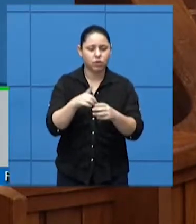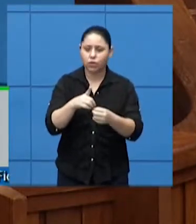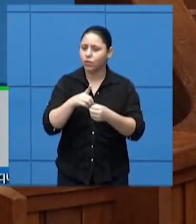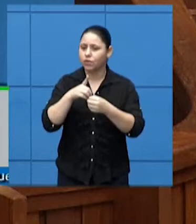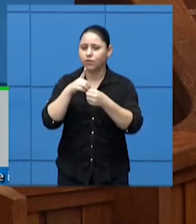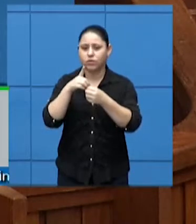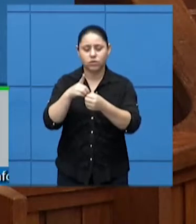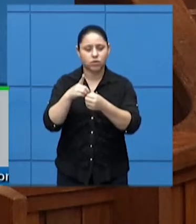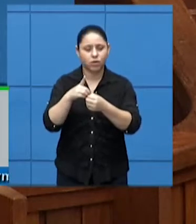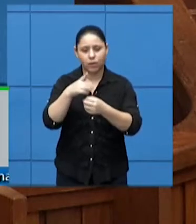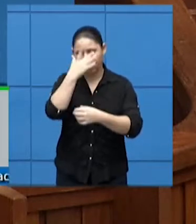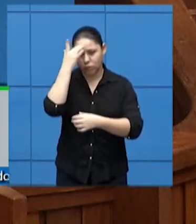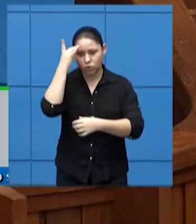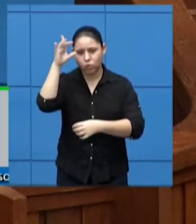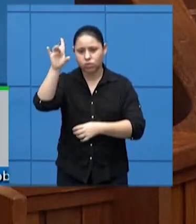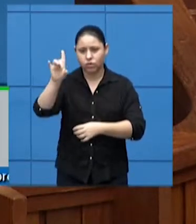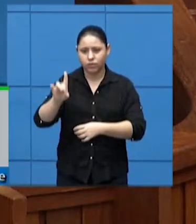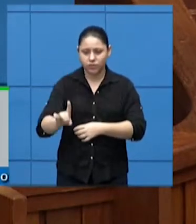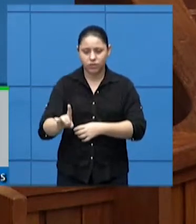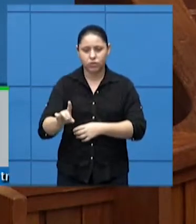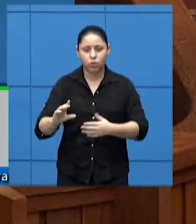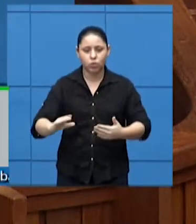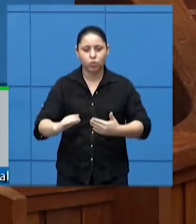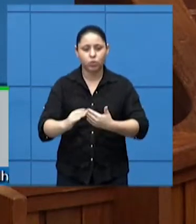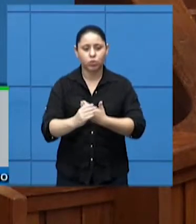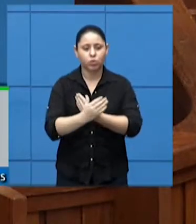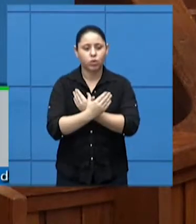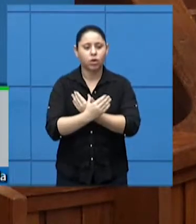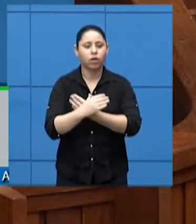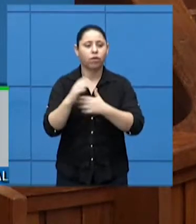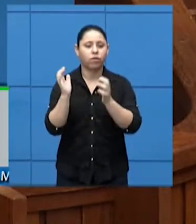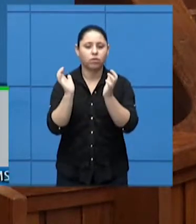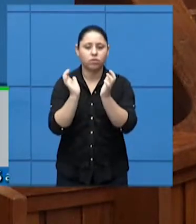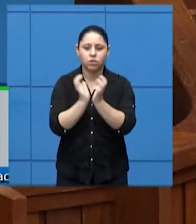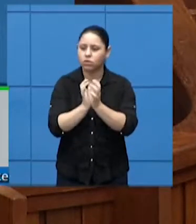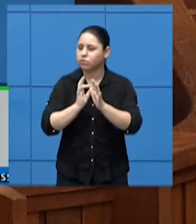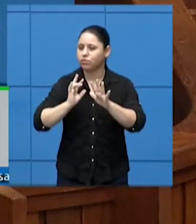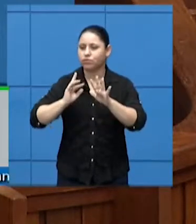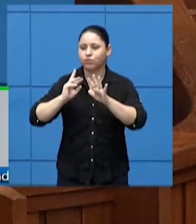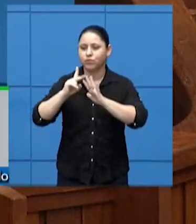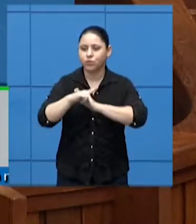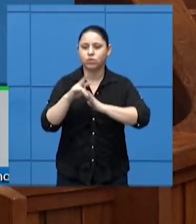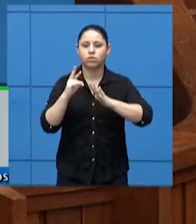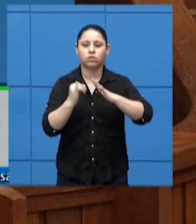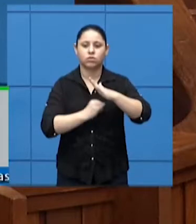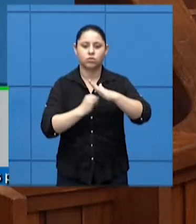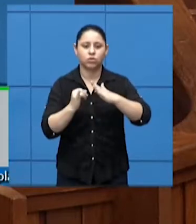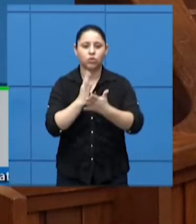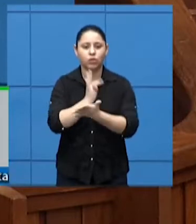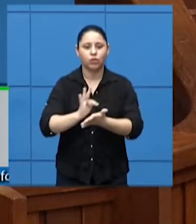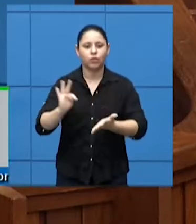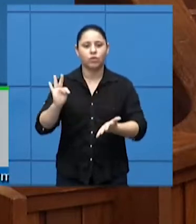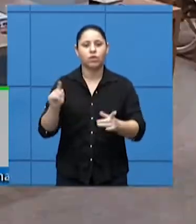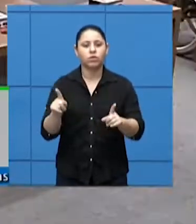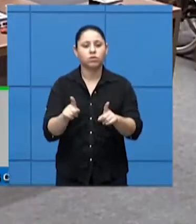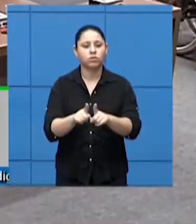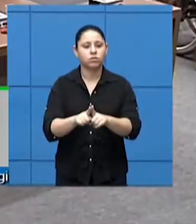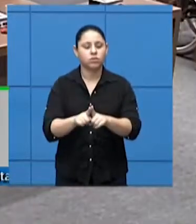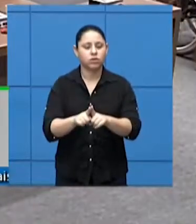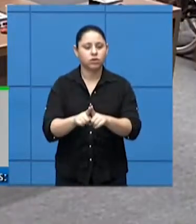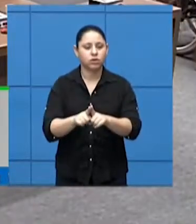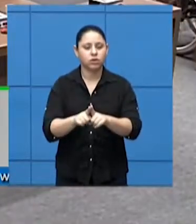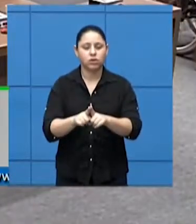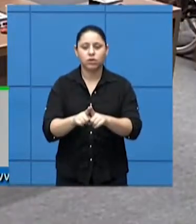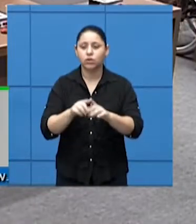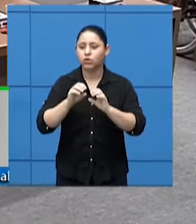autodefensores, pessoas com deficiência da Rede APAE, da Rede Pestalozzi, das demais instituições, do Fórum de Entidades